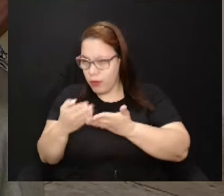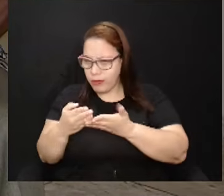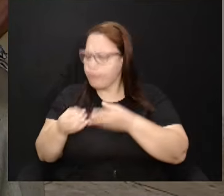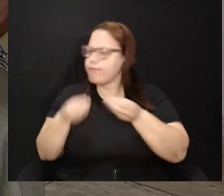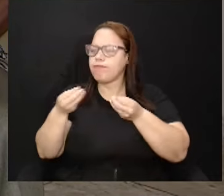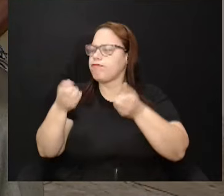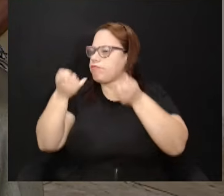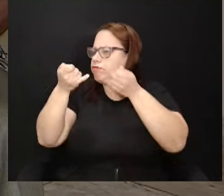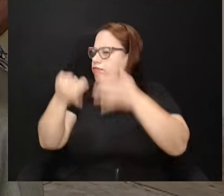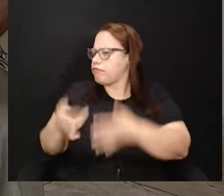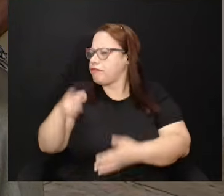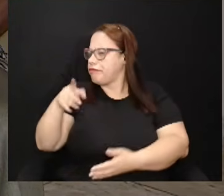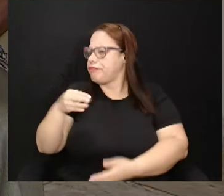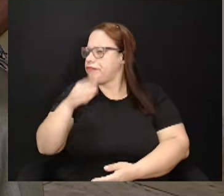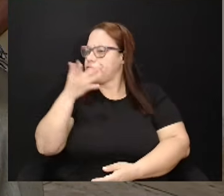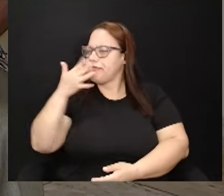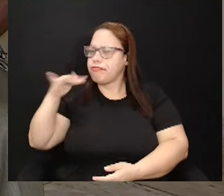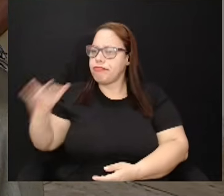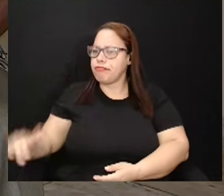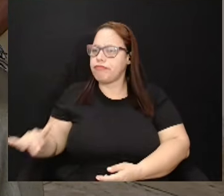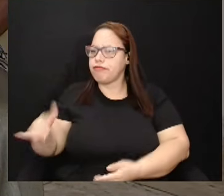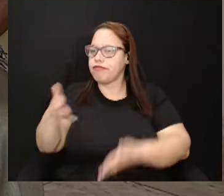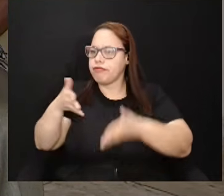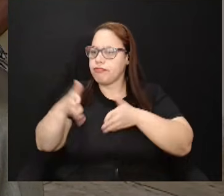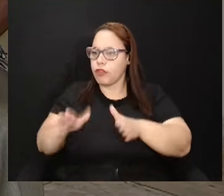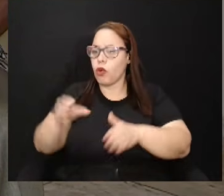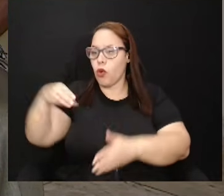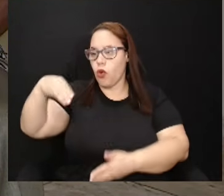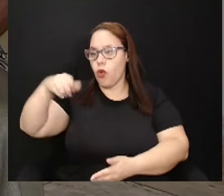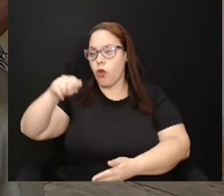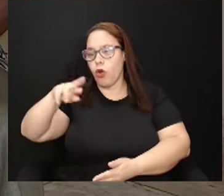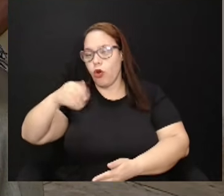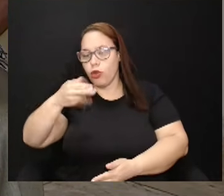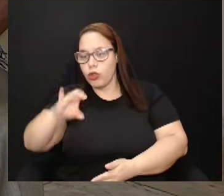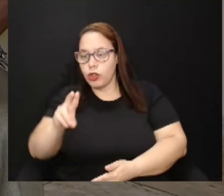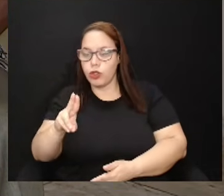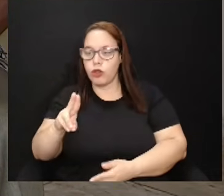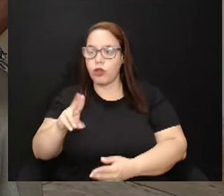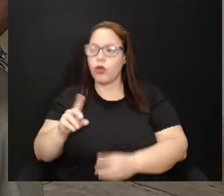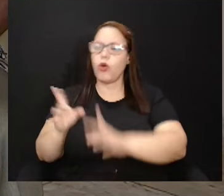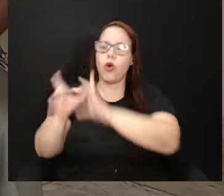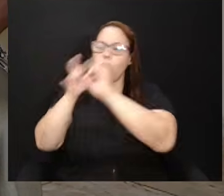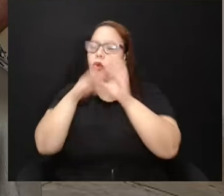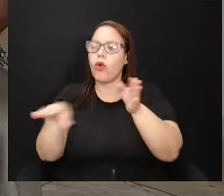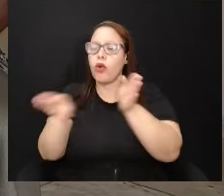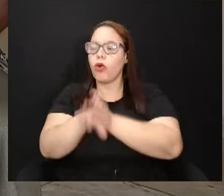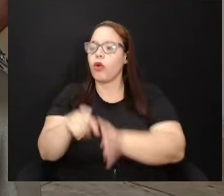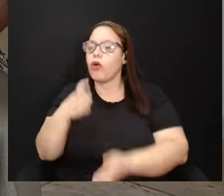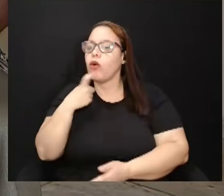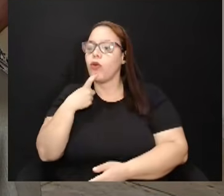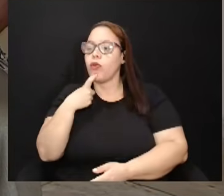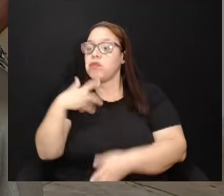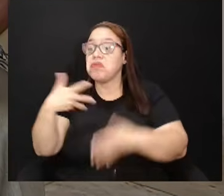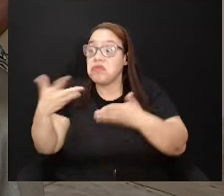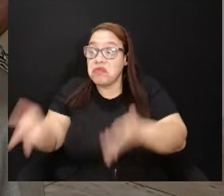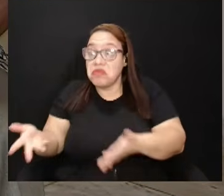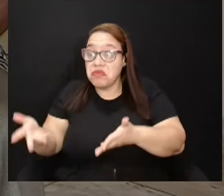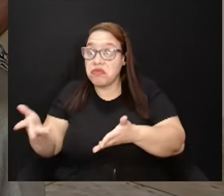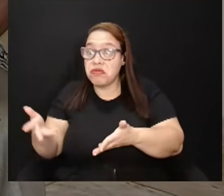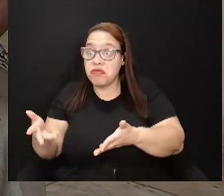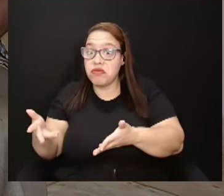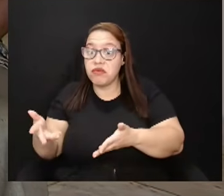sobre a sua infância. Você nasceu em Mogi Guaçu e em qual contexto veio para Campinas? Bom, eu